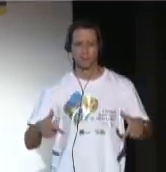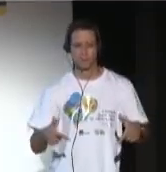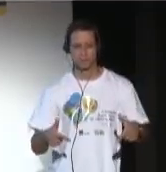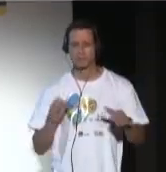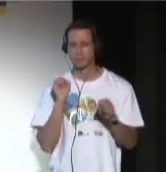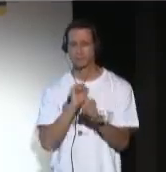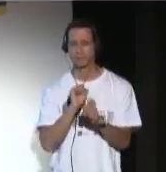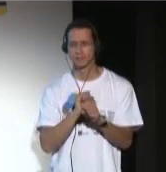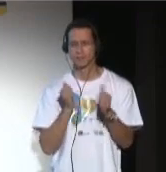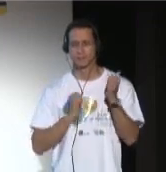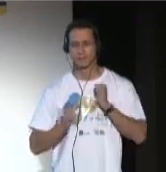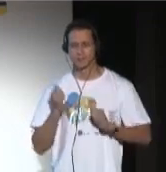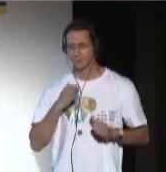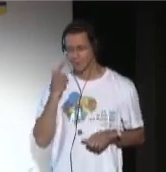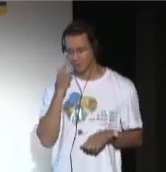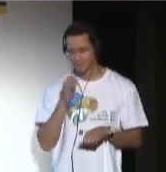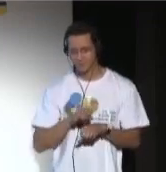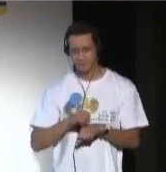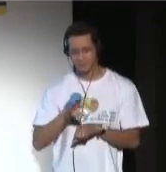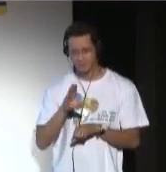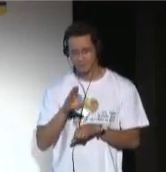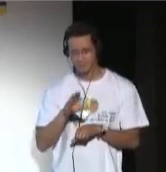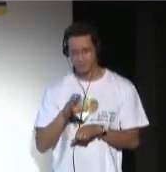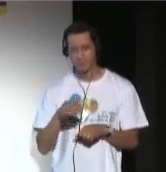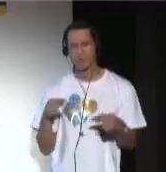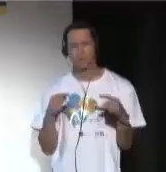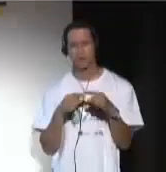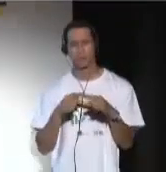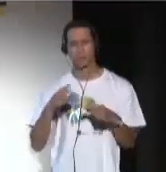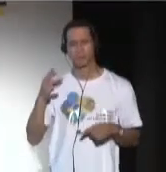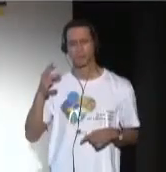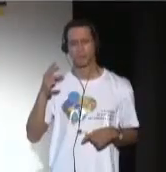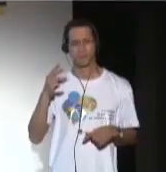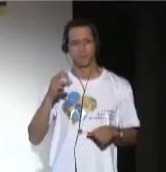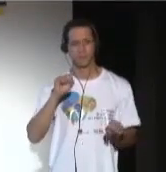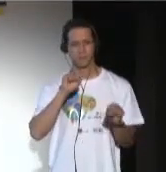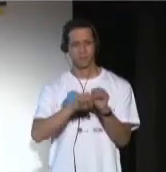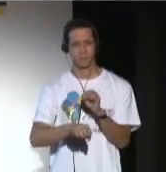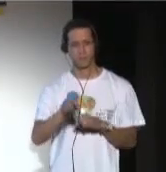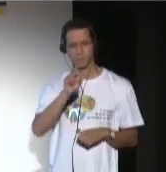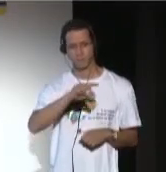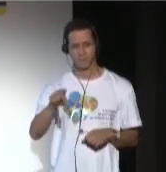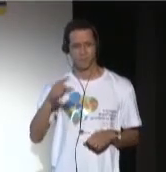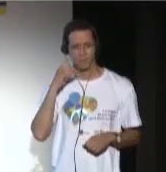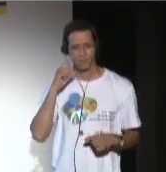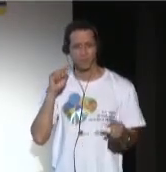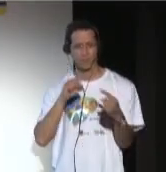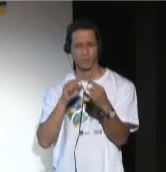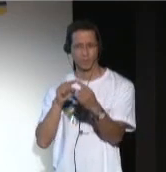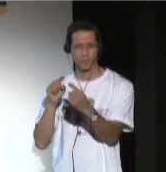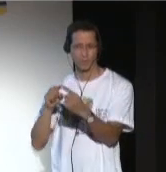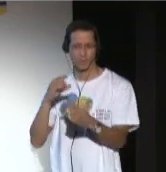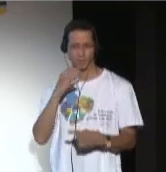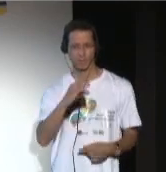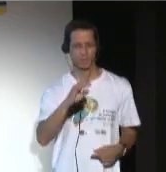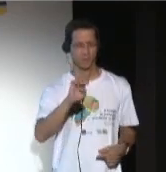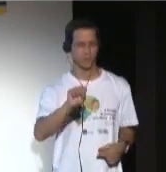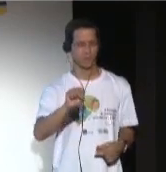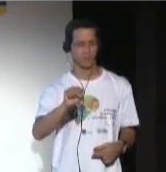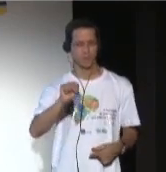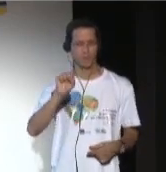espero que a minha contribuição aqui tem a ver com o terceiro ponto. A formação de professores voltada para as CSEs seja